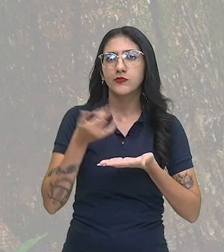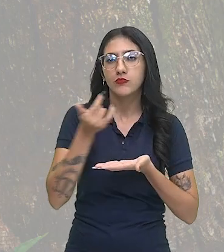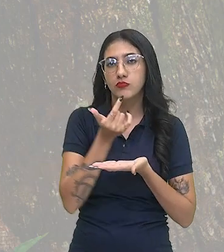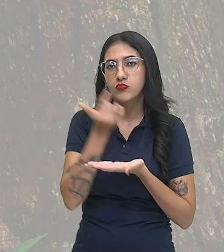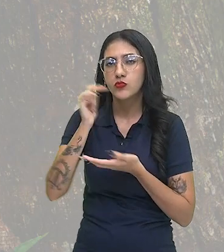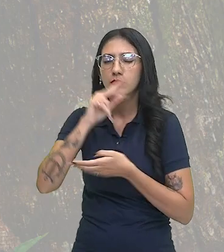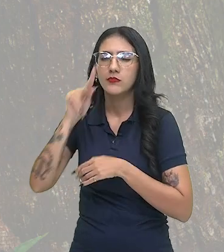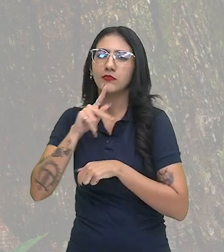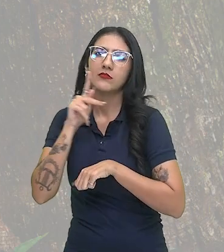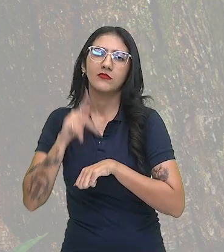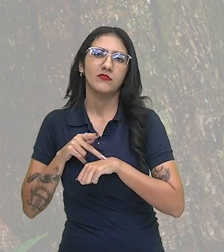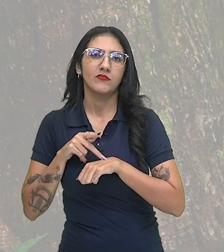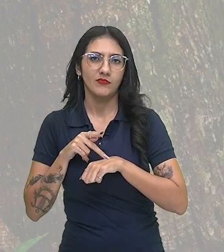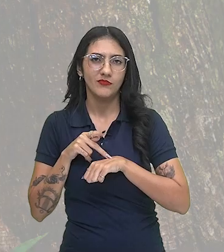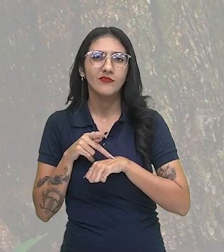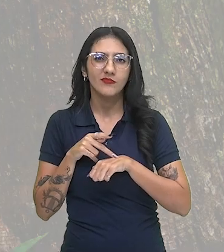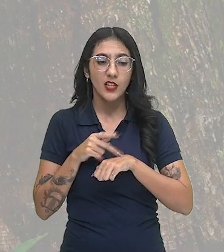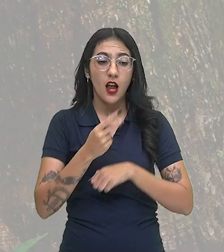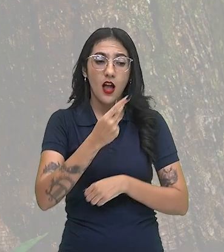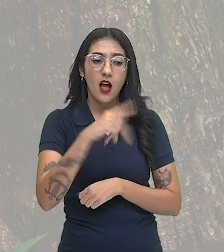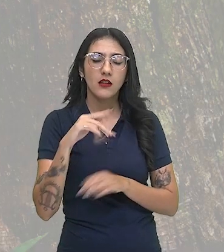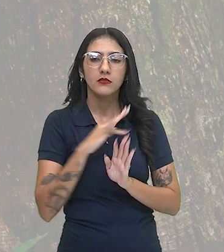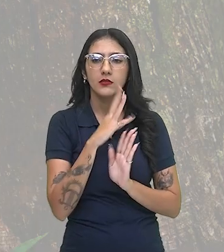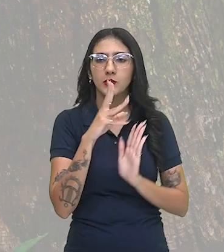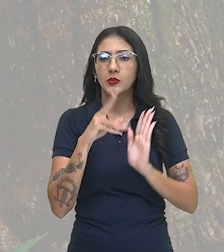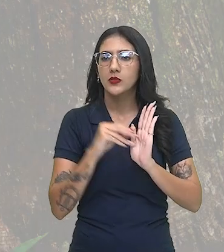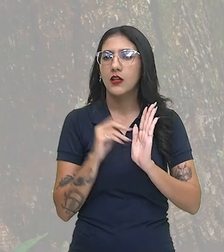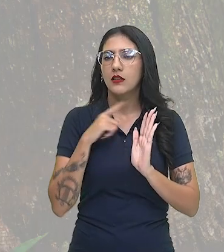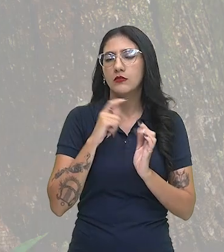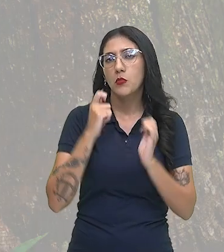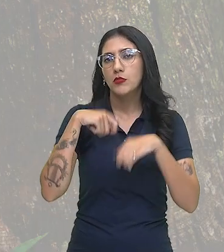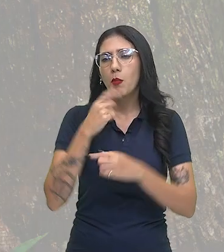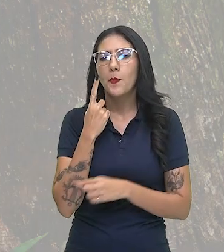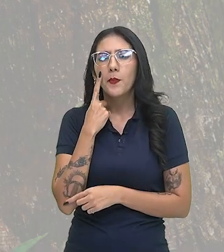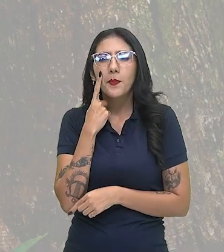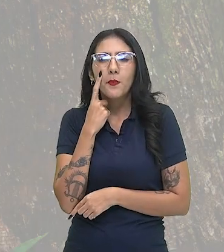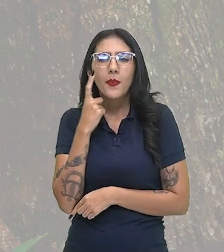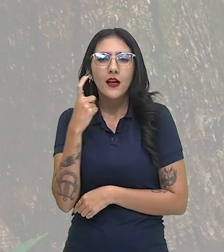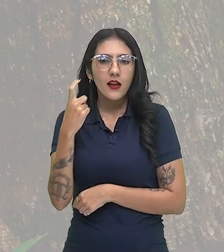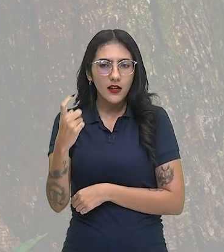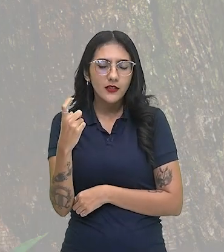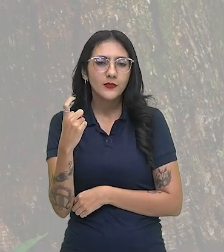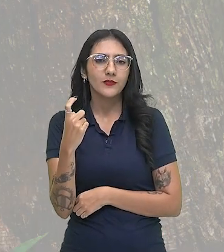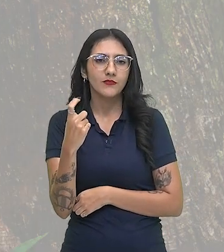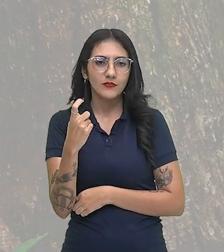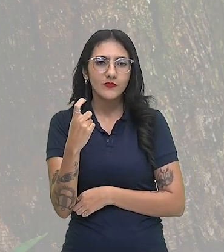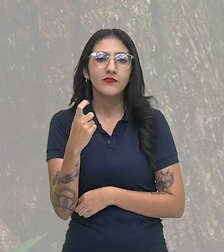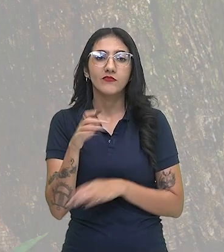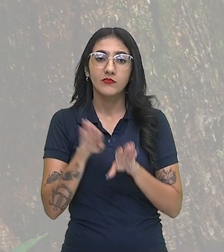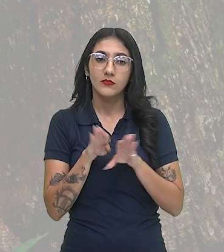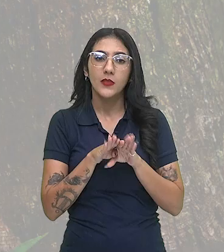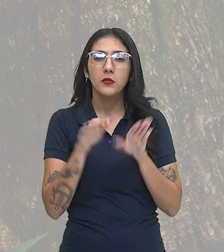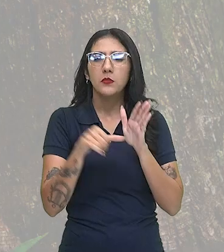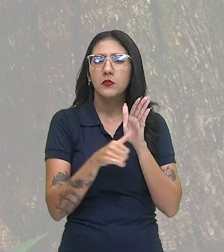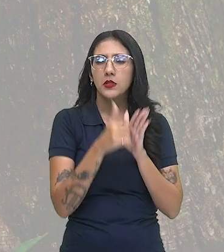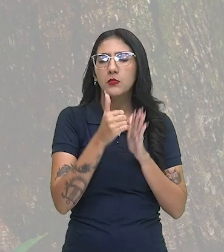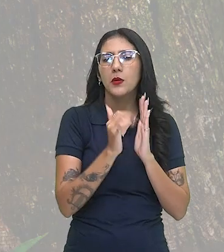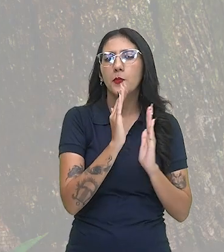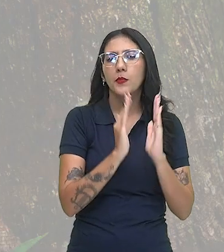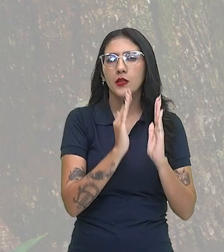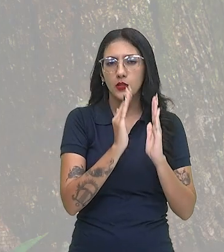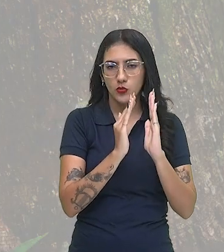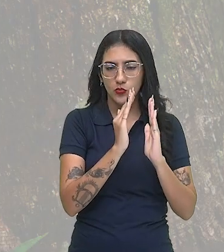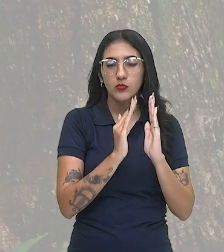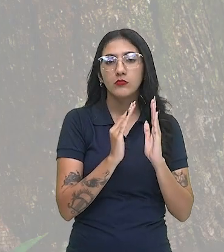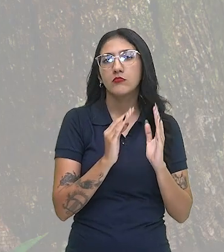internacional. A Amazônia começou a ter um grande significado econômico a partir do primeiro ciclo da borracha, por conta